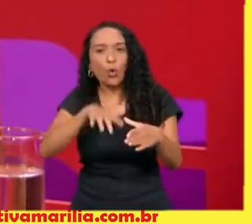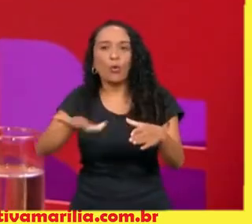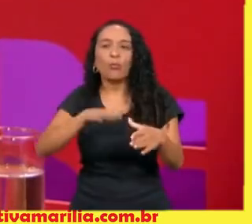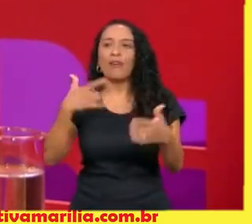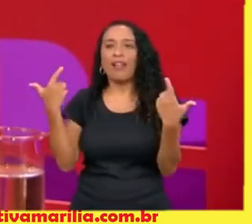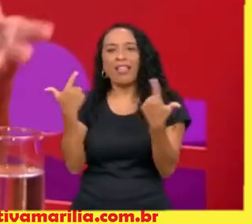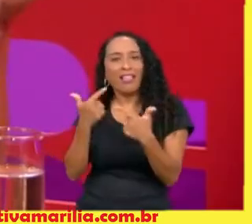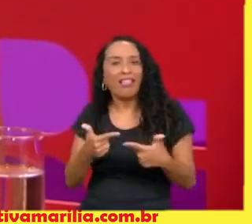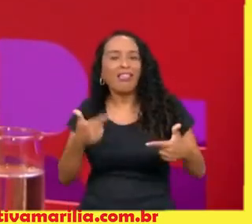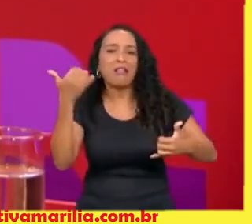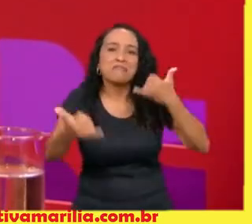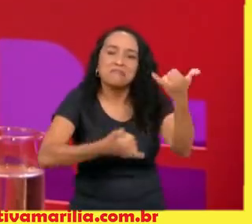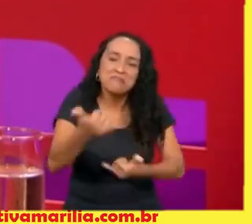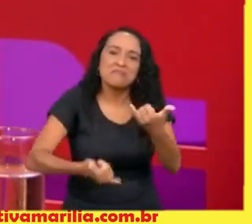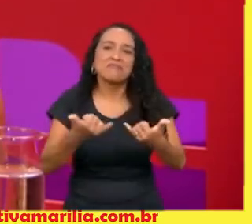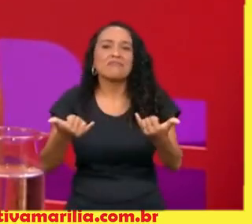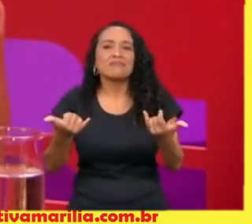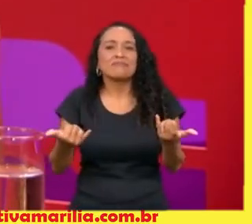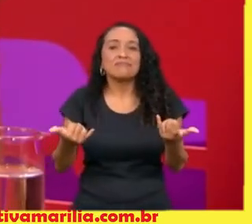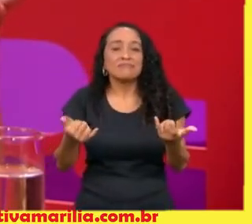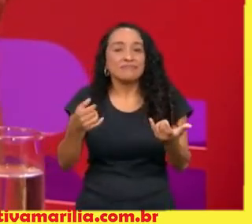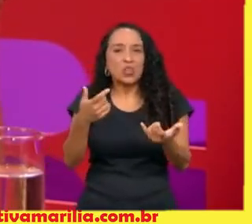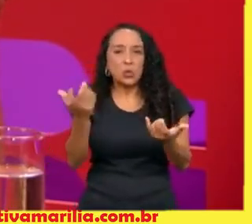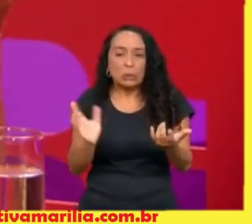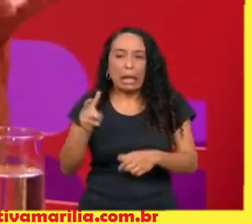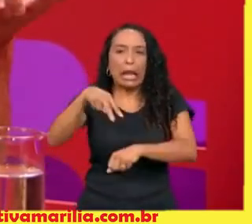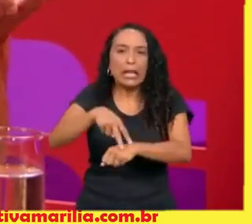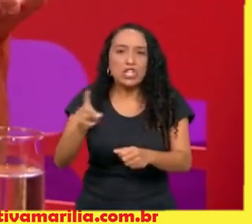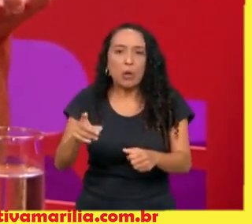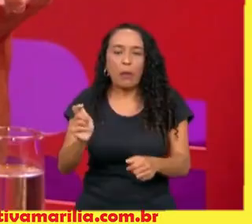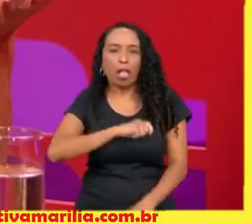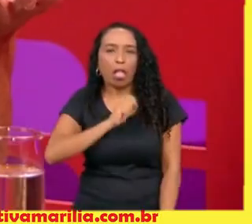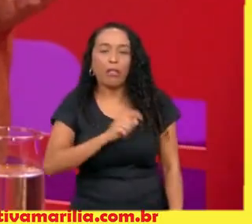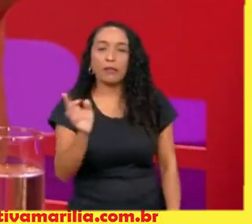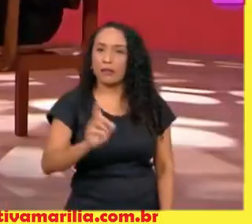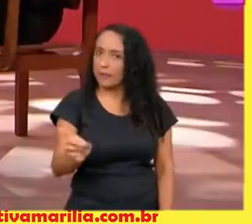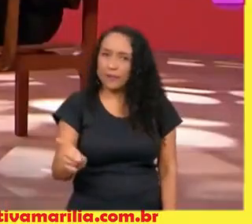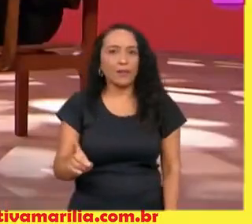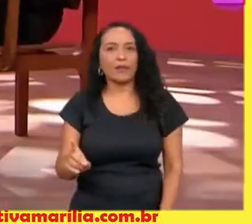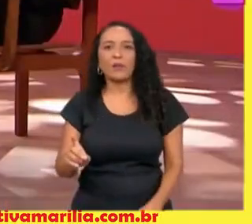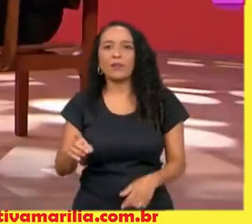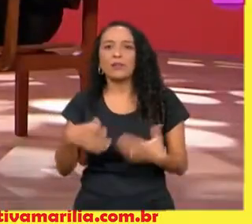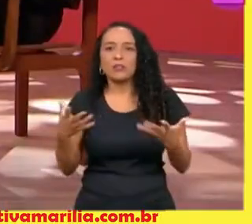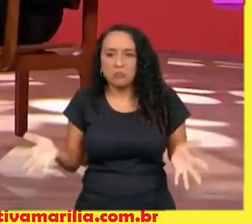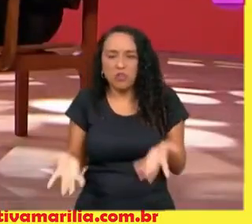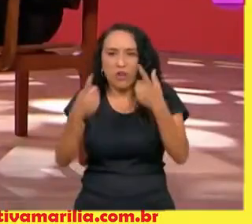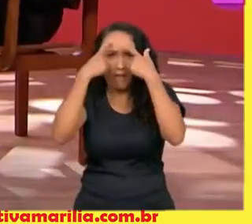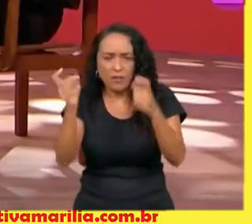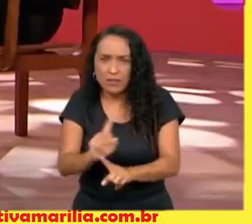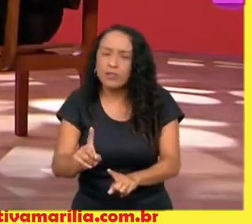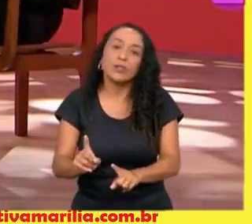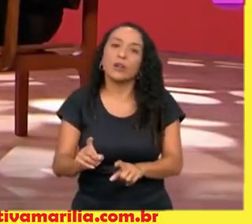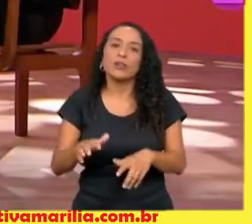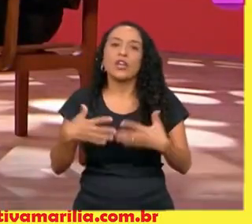divertida, brincalhona, inocente, inócua, quer dizer, não está ali para sacanear, né? Ou para promover violência.